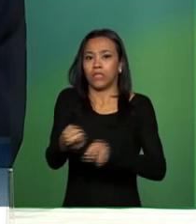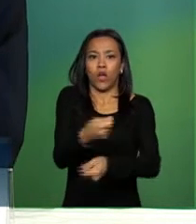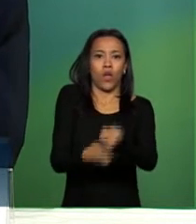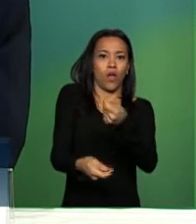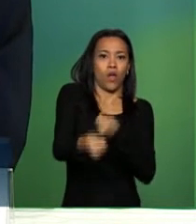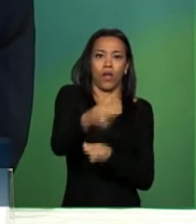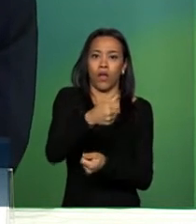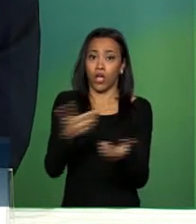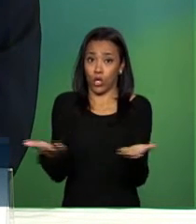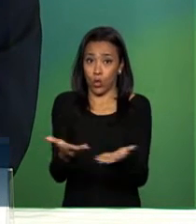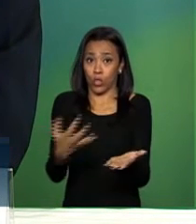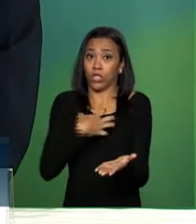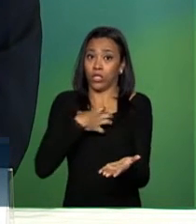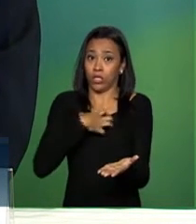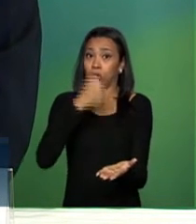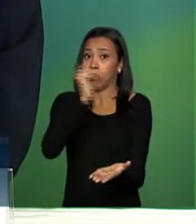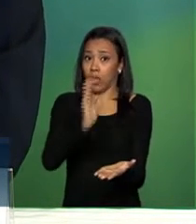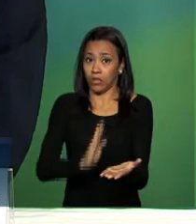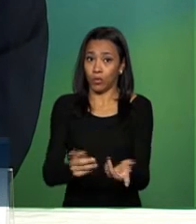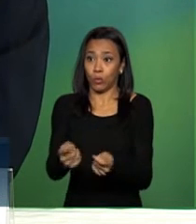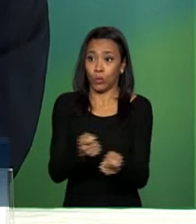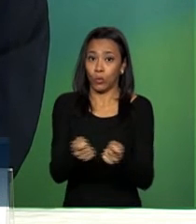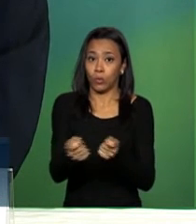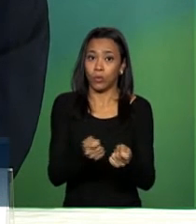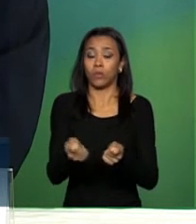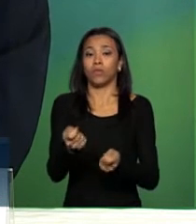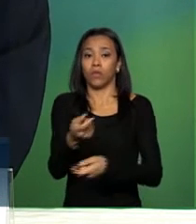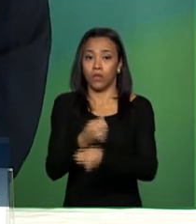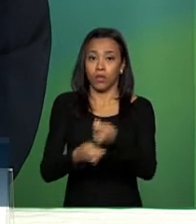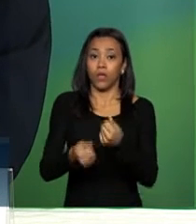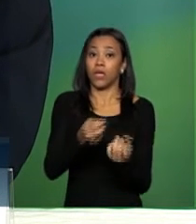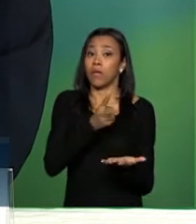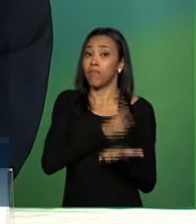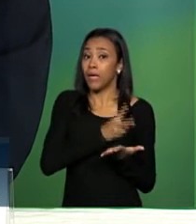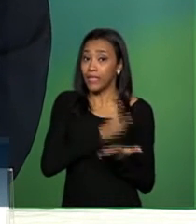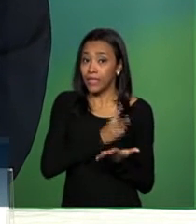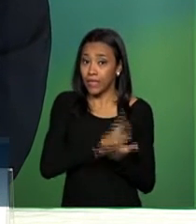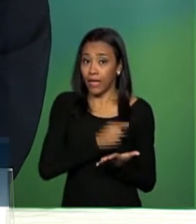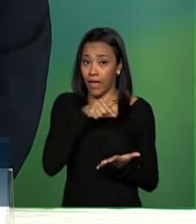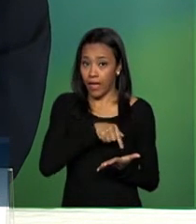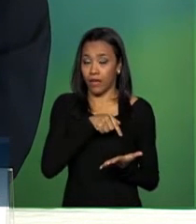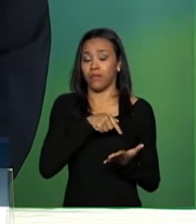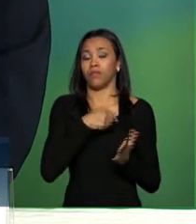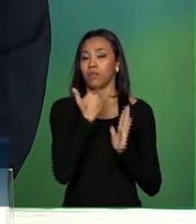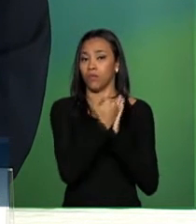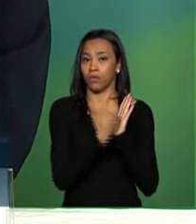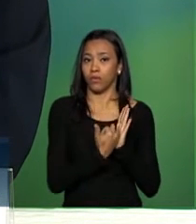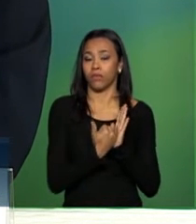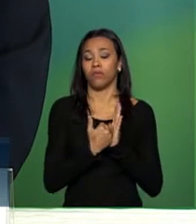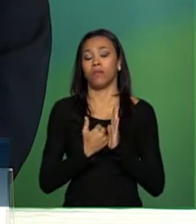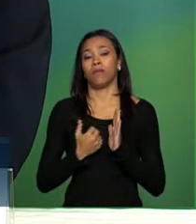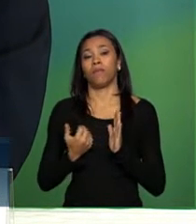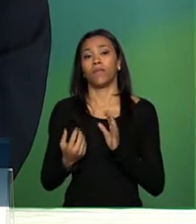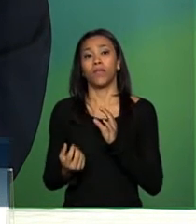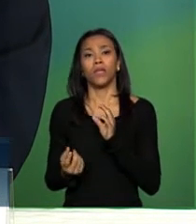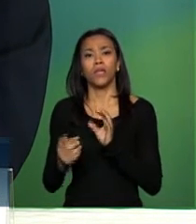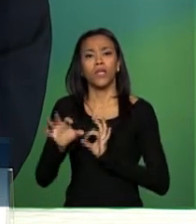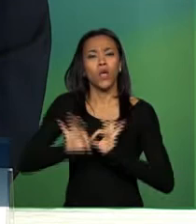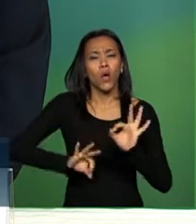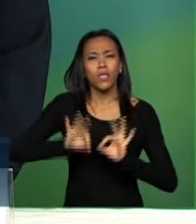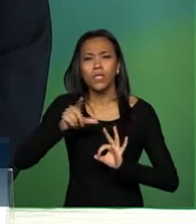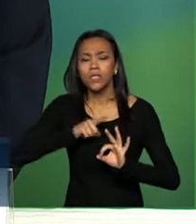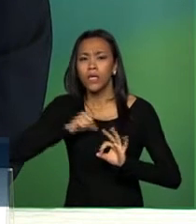estamos enfrentando, preservar esse mecanismo e já definir claramente um horizonte